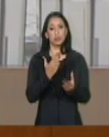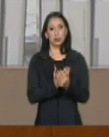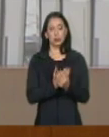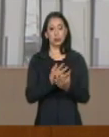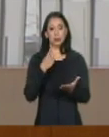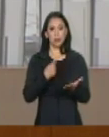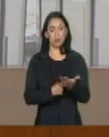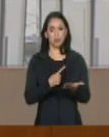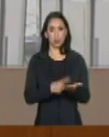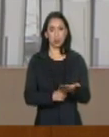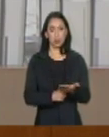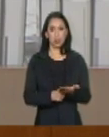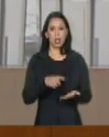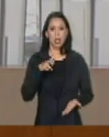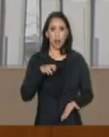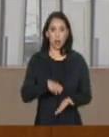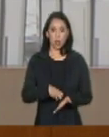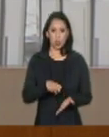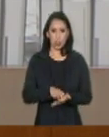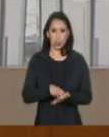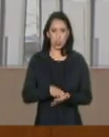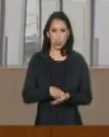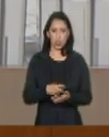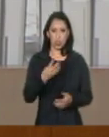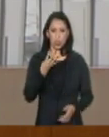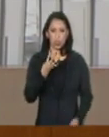do Júri foi a condenação,